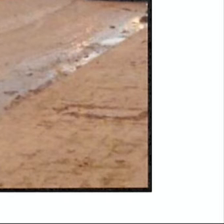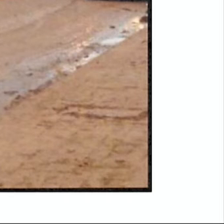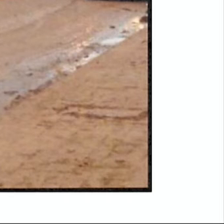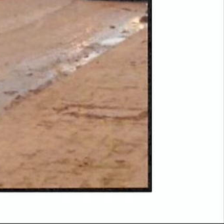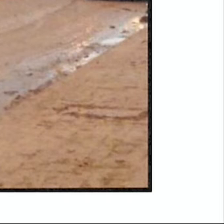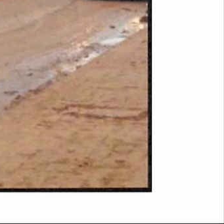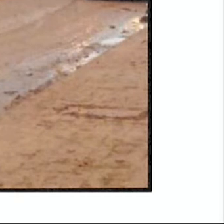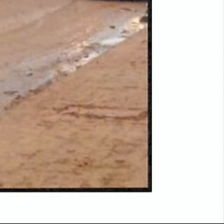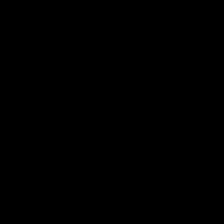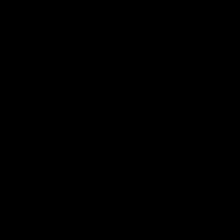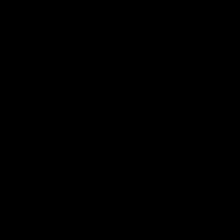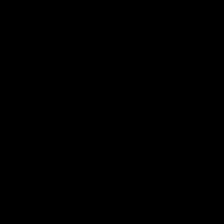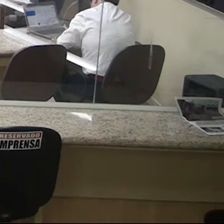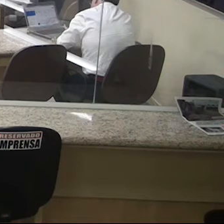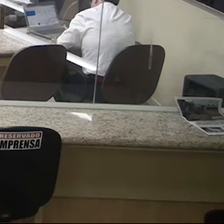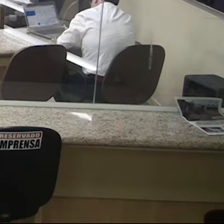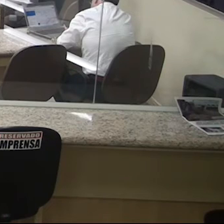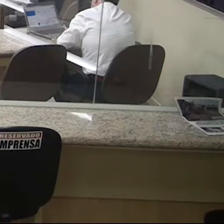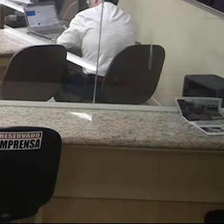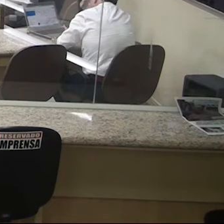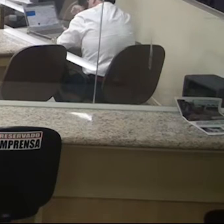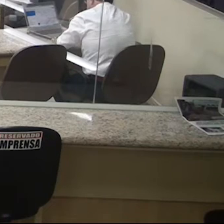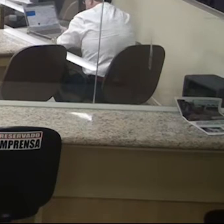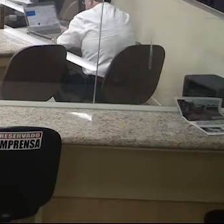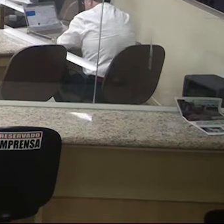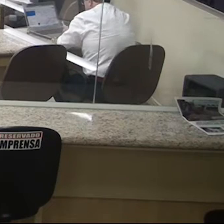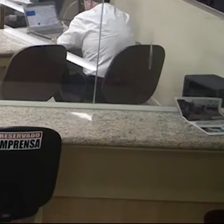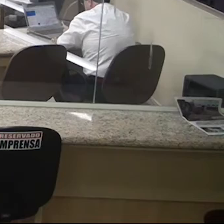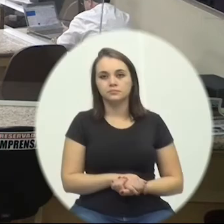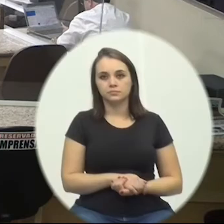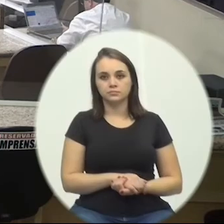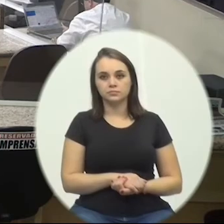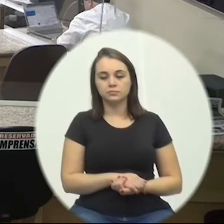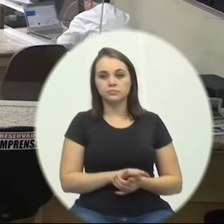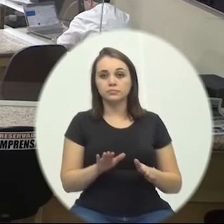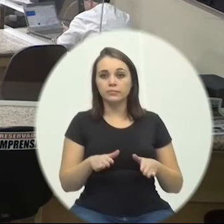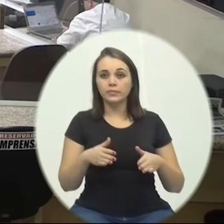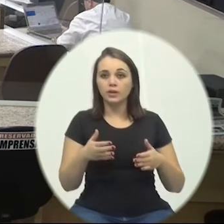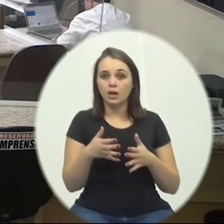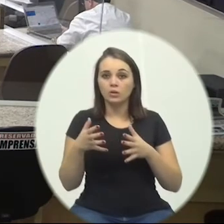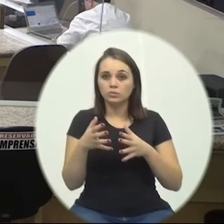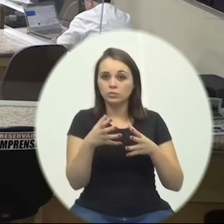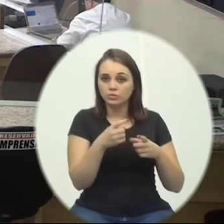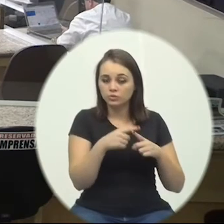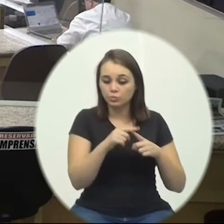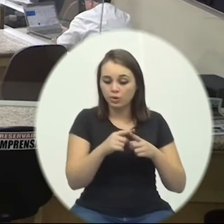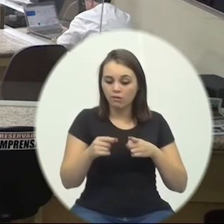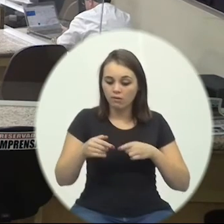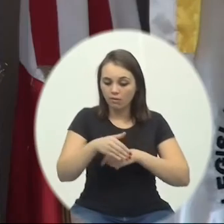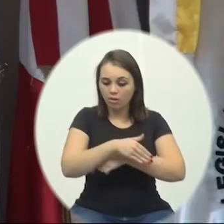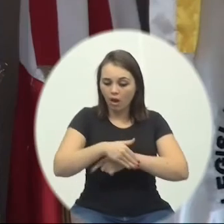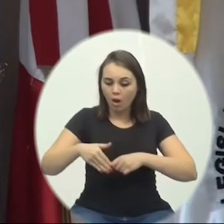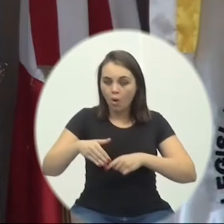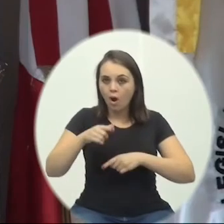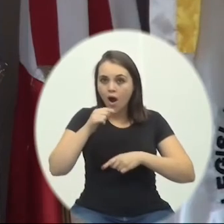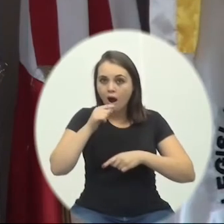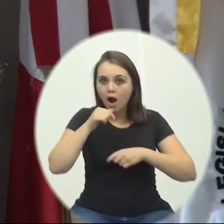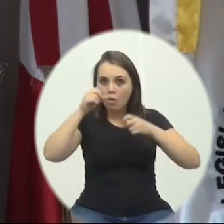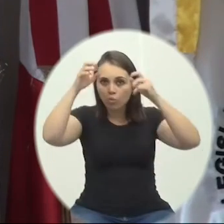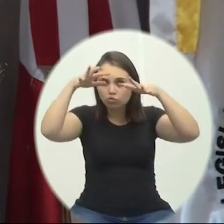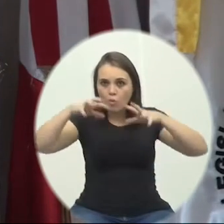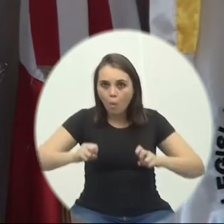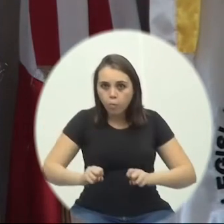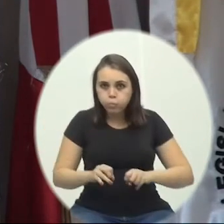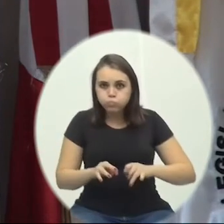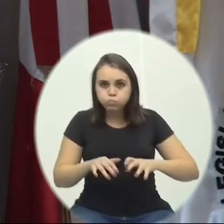semana passada, mas eu não consegui especificamente sobre o assunto ter esse retorno. Talvez alguns colegas tenham um